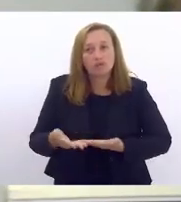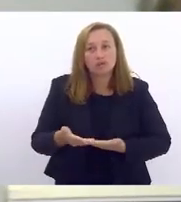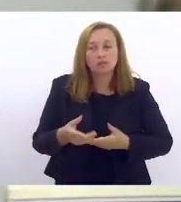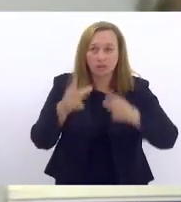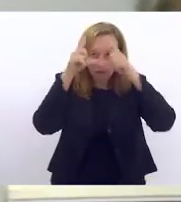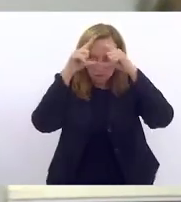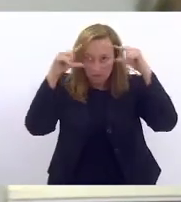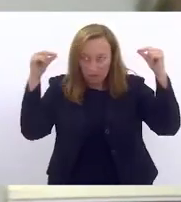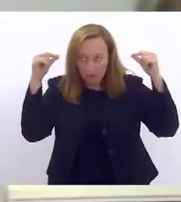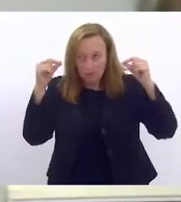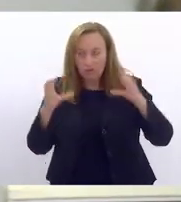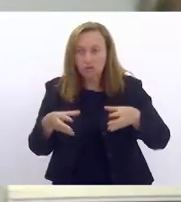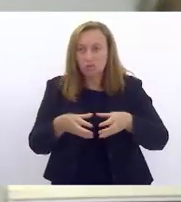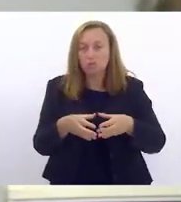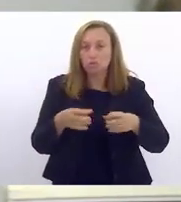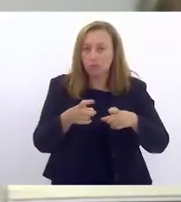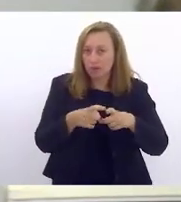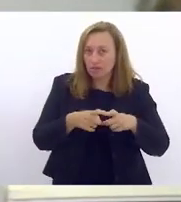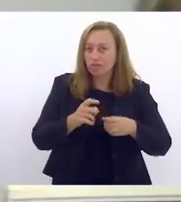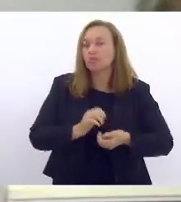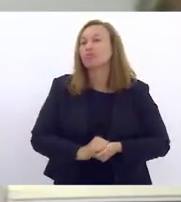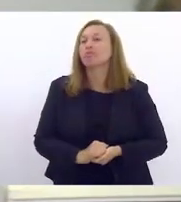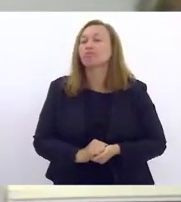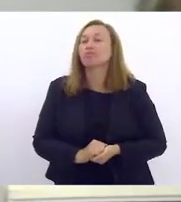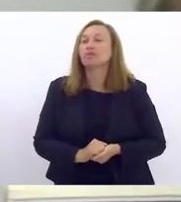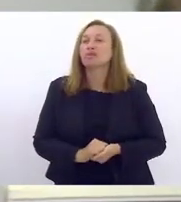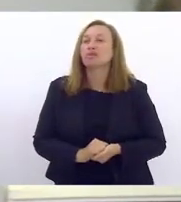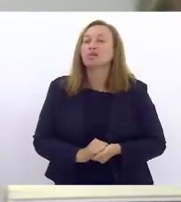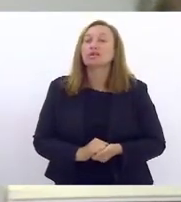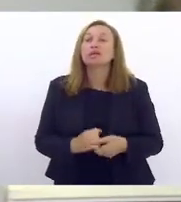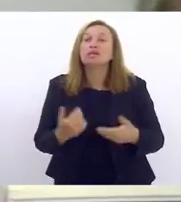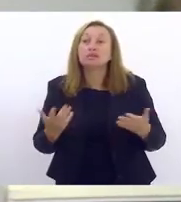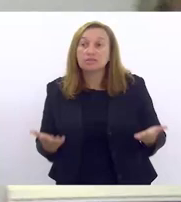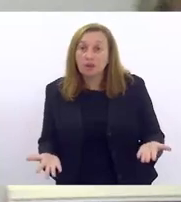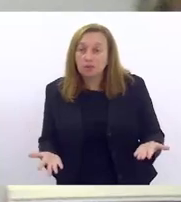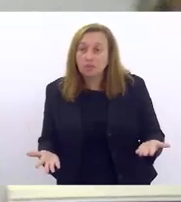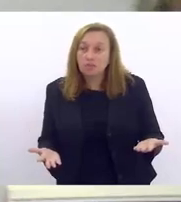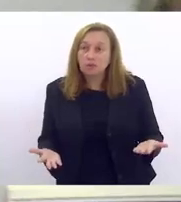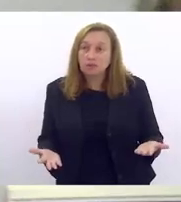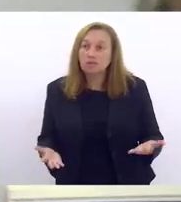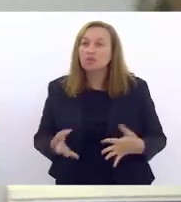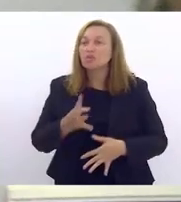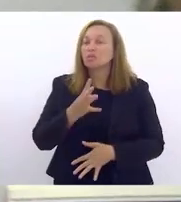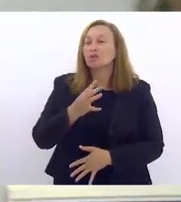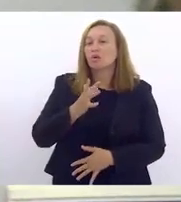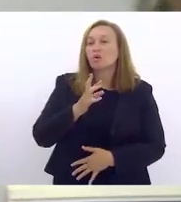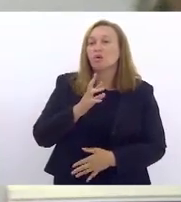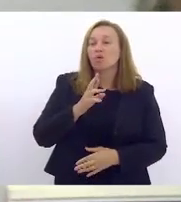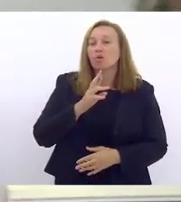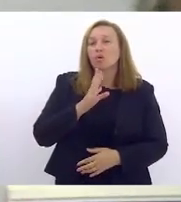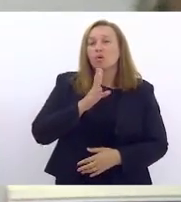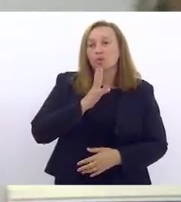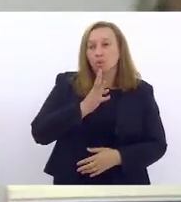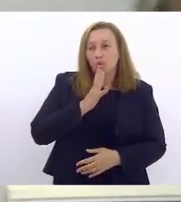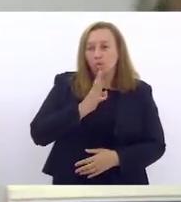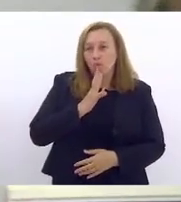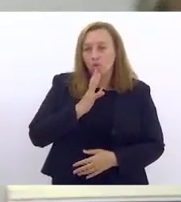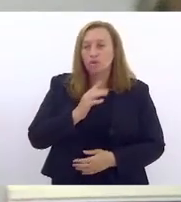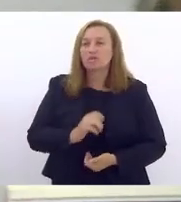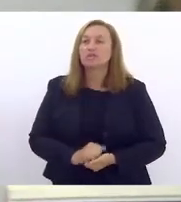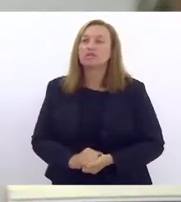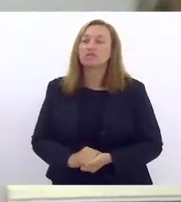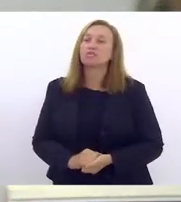enfermagem e da equipe médica. Né? Então, a gente é reconhecido pelo parto